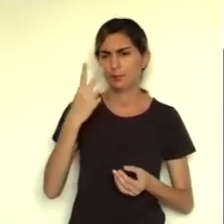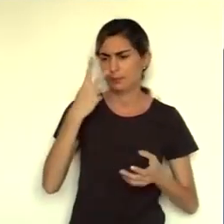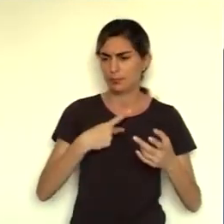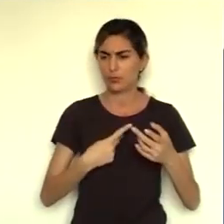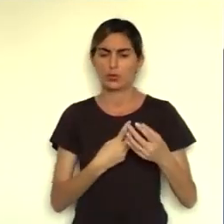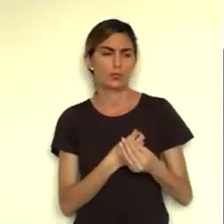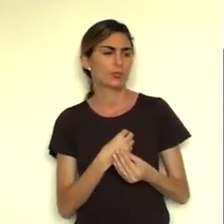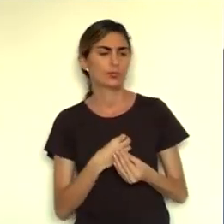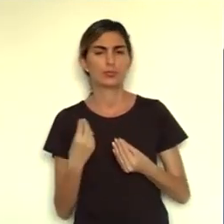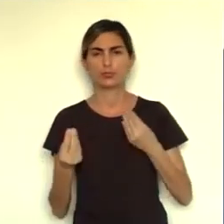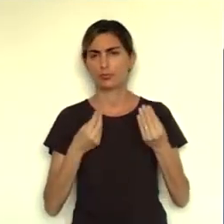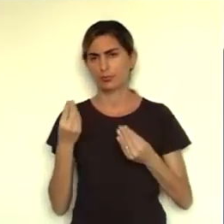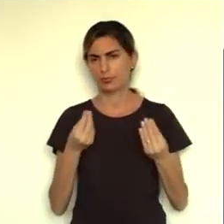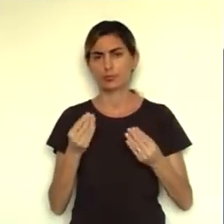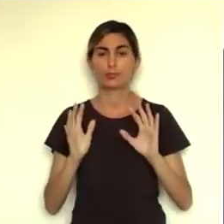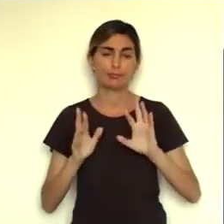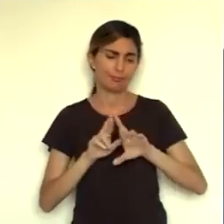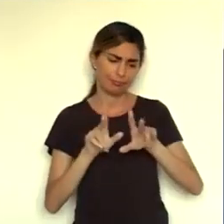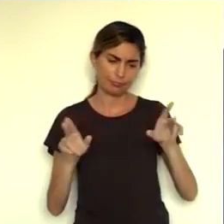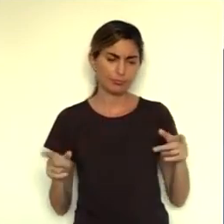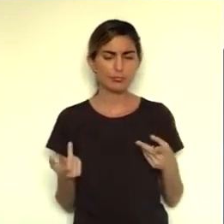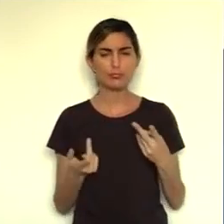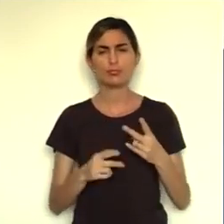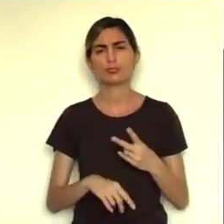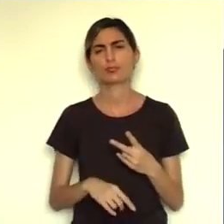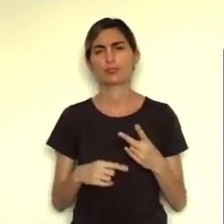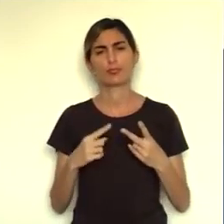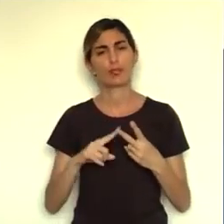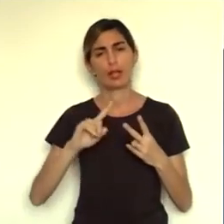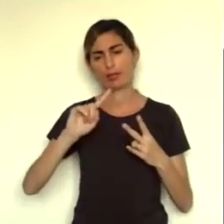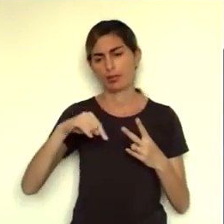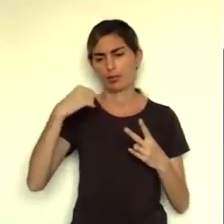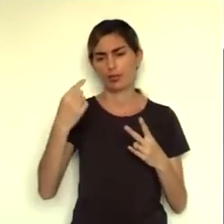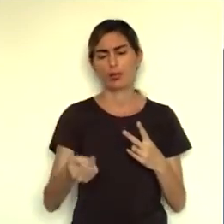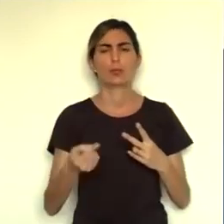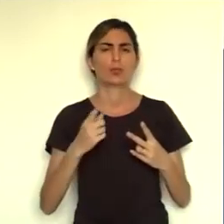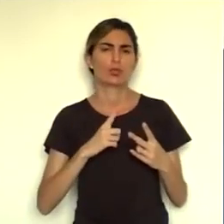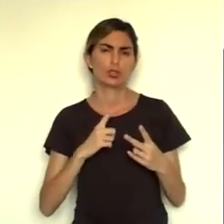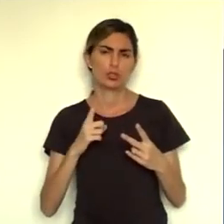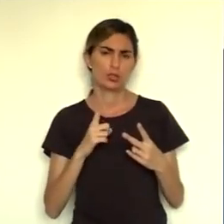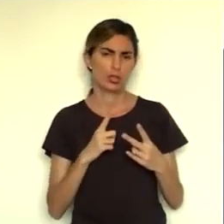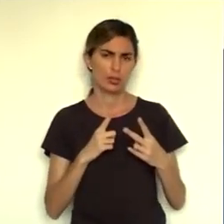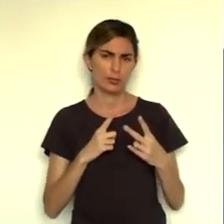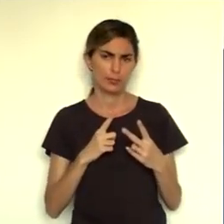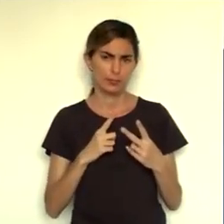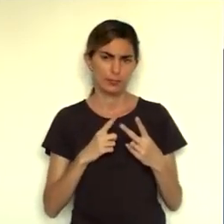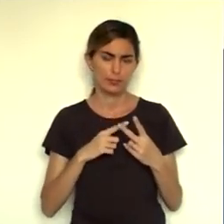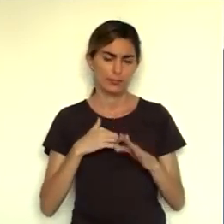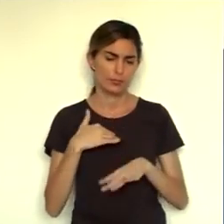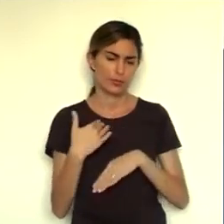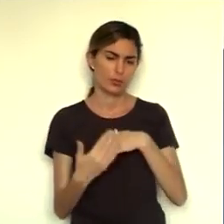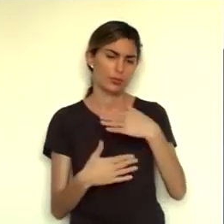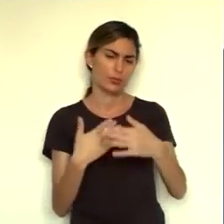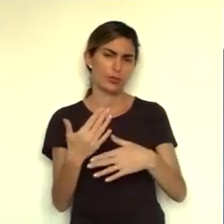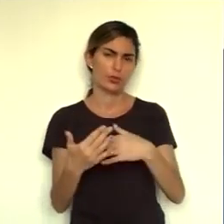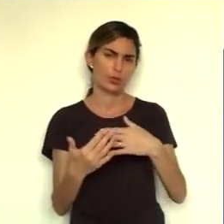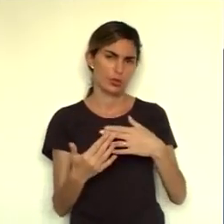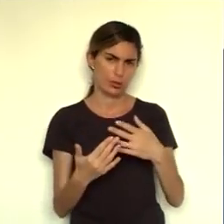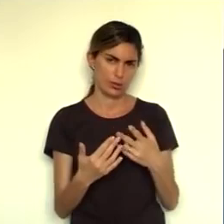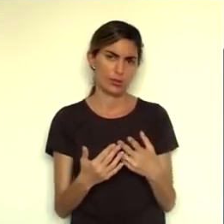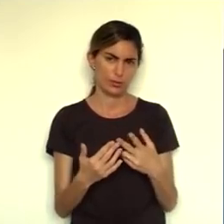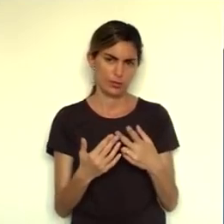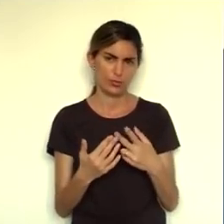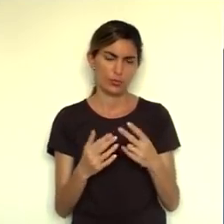de sustentação, né, enfim. Depois a gente vai ter um processo